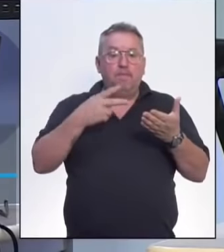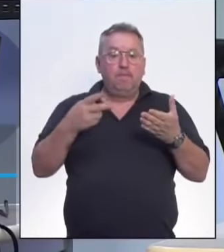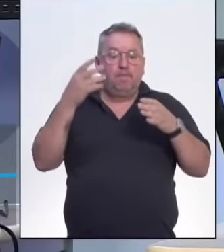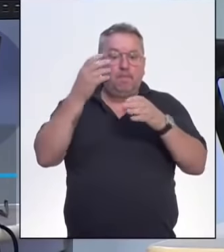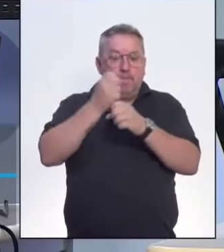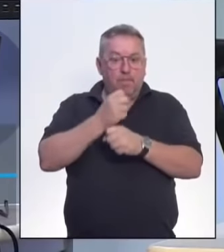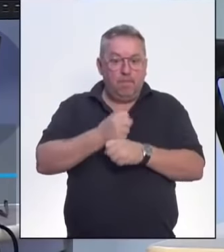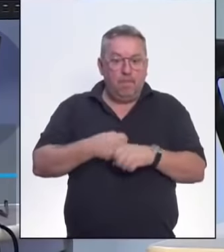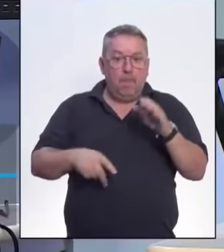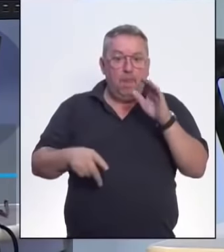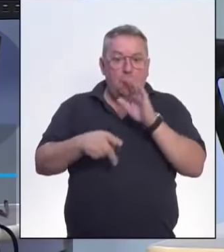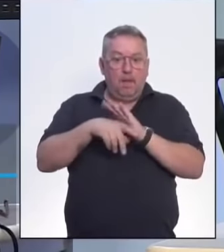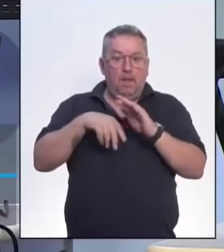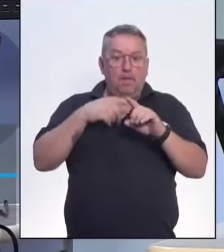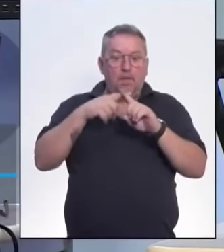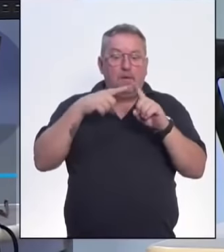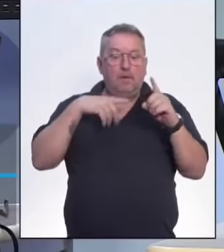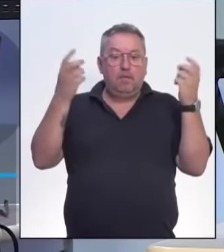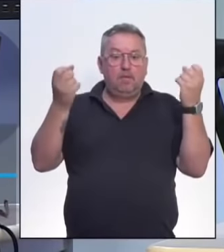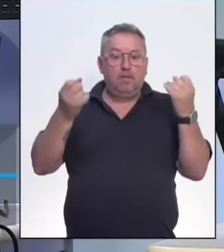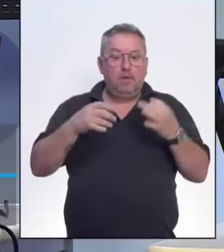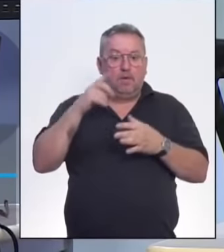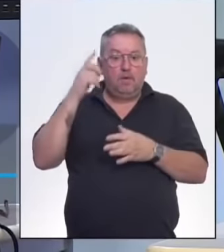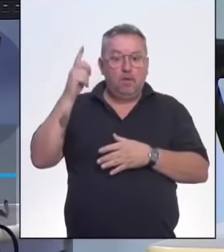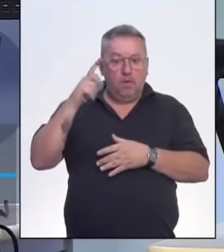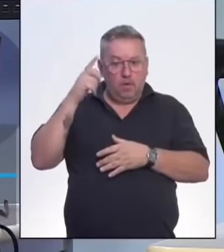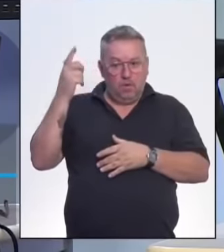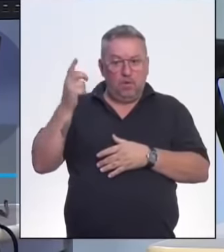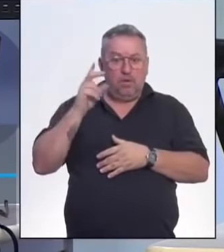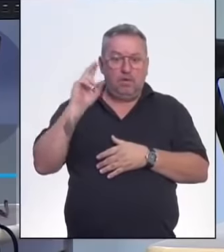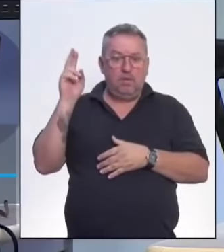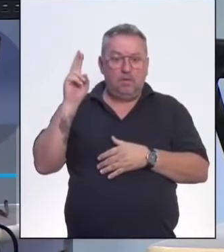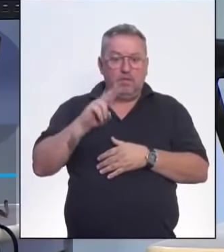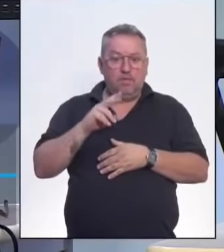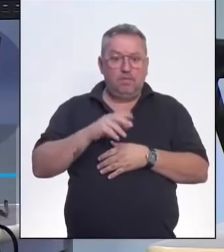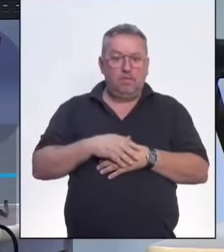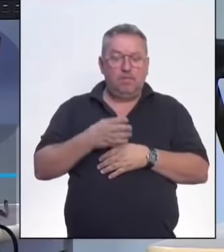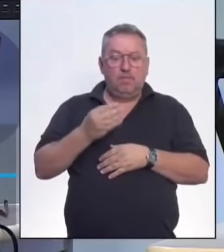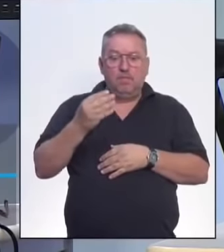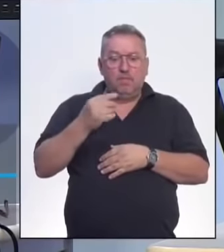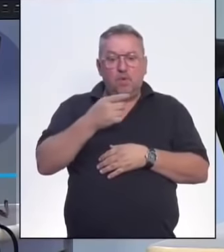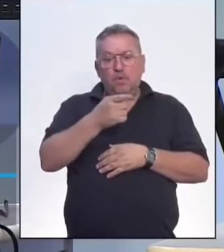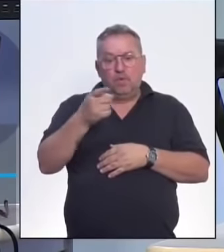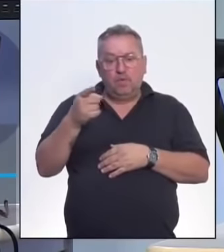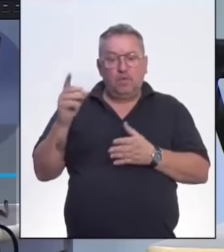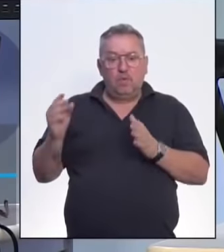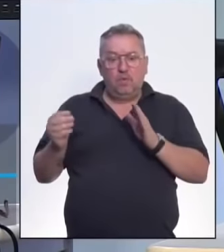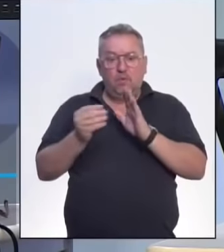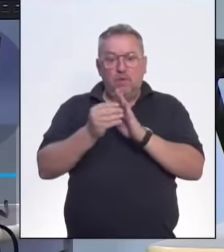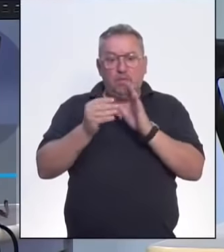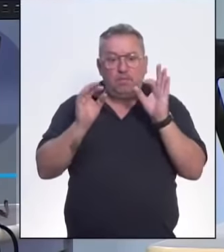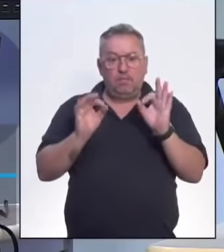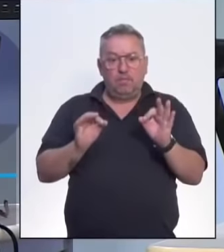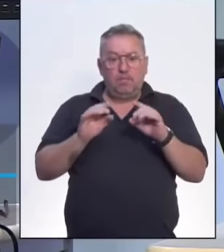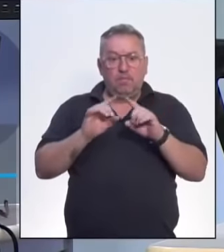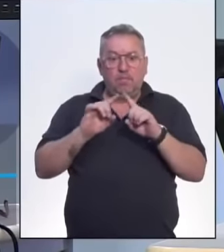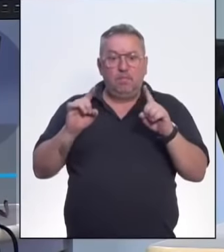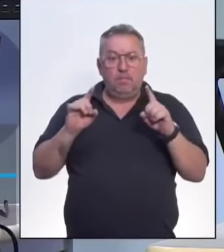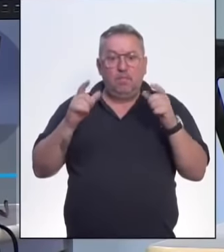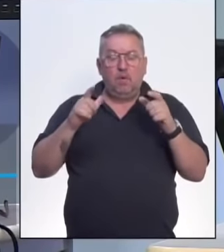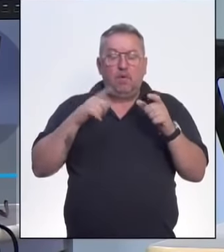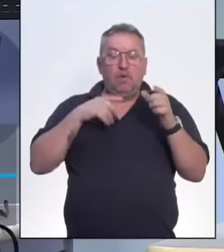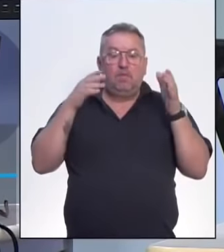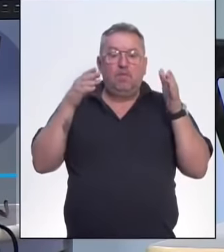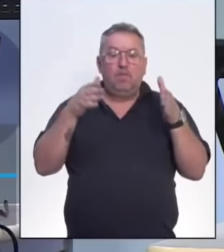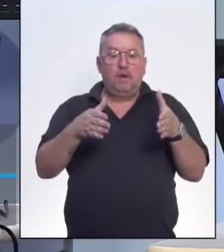causas do gráfico. Mas existe uma explicação lógica para isso. Se a gente lançasse essas perguntas, muitos de vocês colocariam corretamente. Mas onde que a gente quer